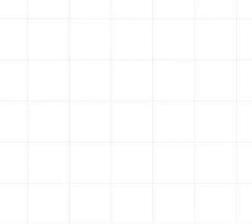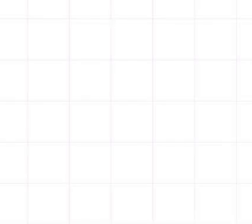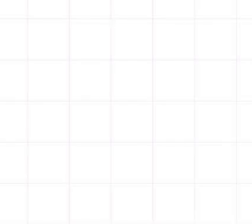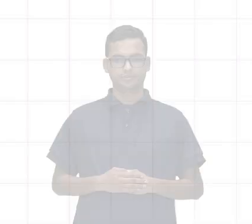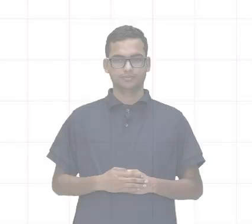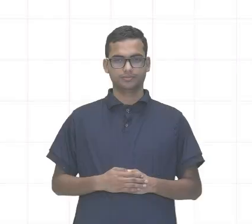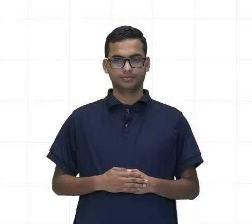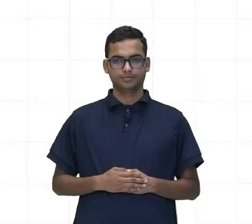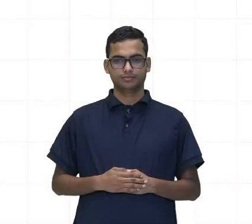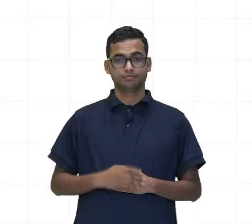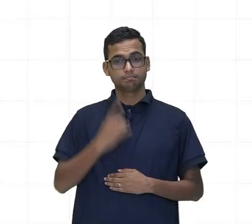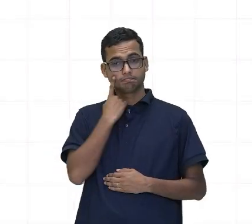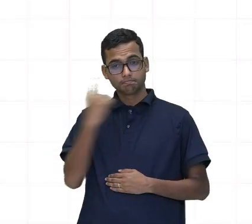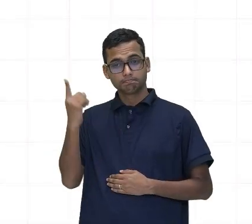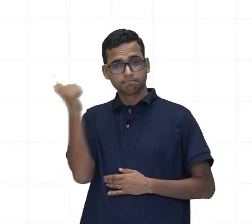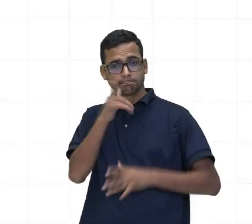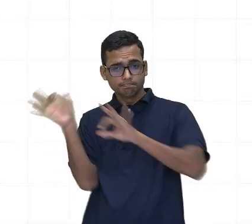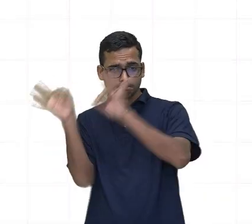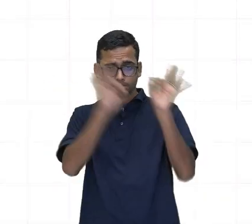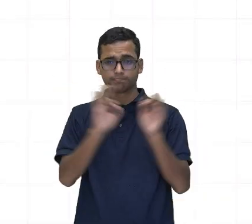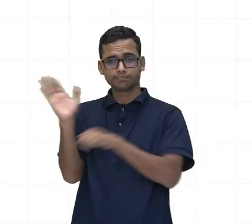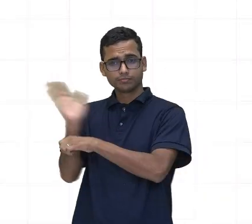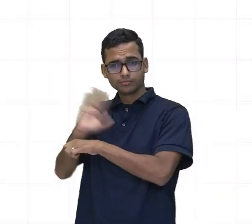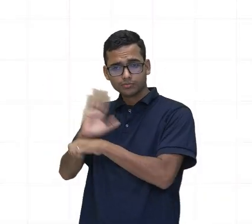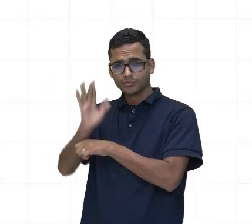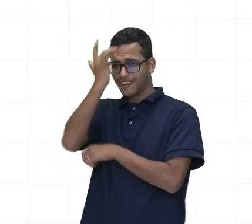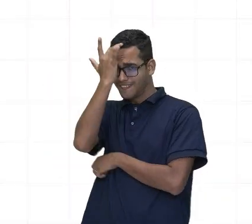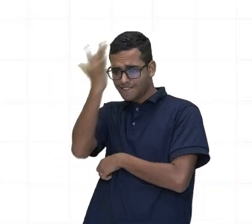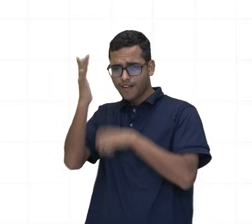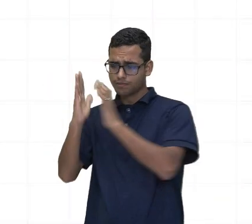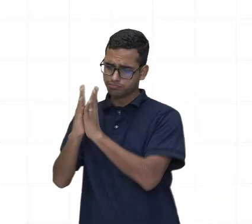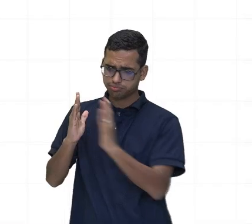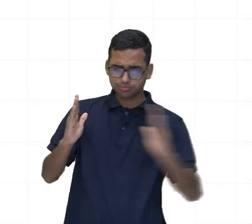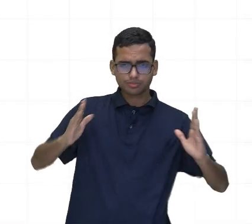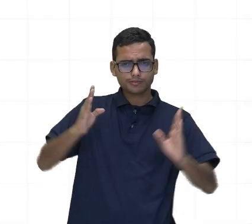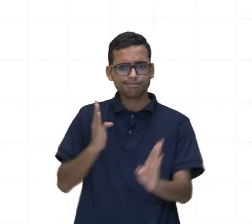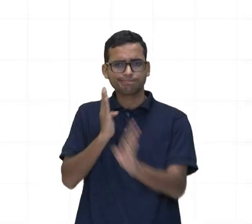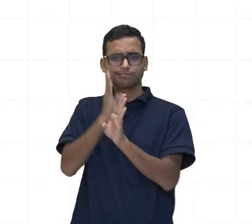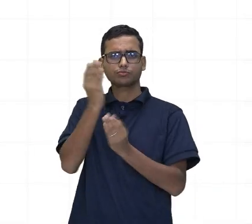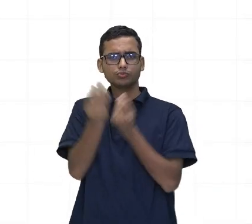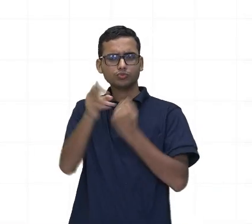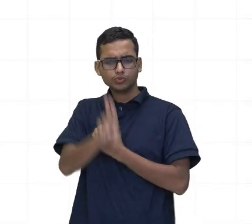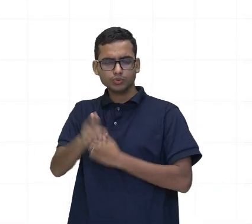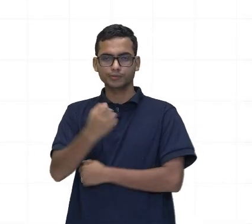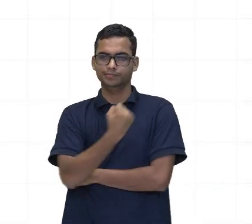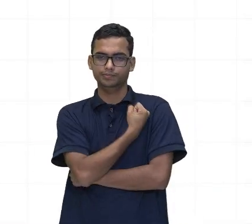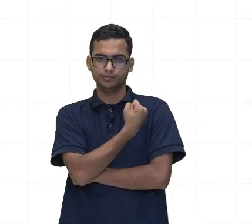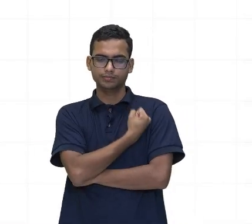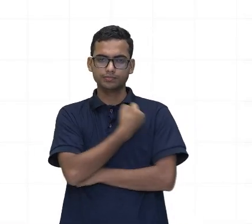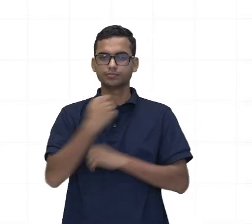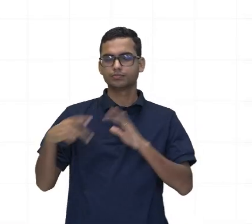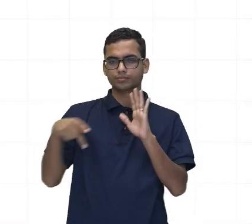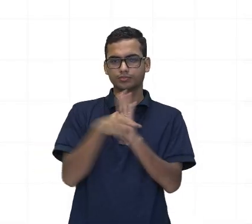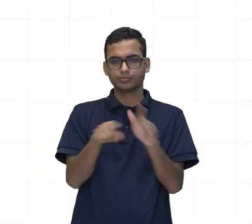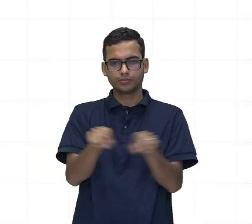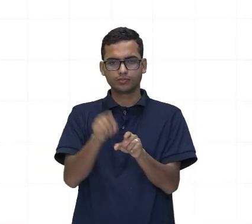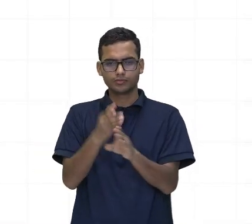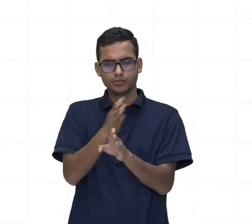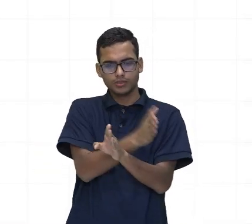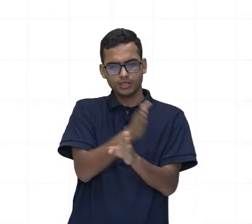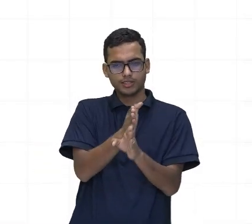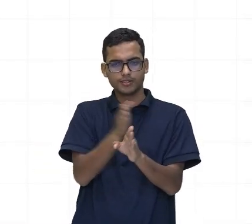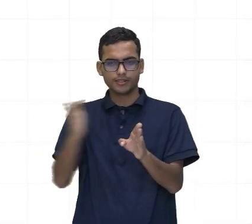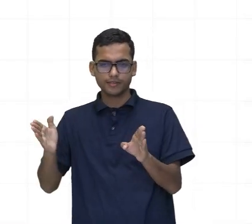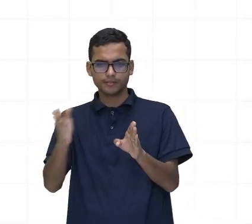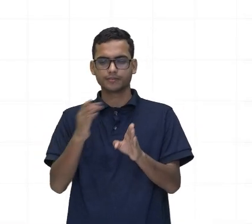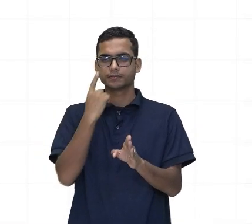Então, vocês conseguiram ver aí, né, que não foi tão fácil assim descobrir o uso dos números inteiros, mas hoje a gente já sabe